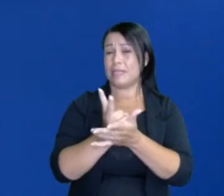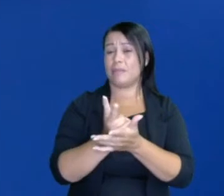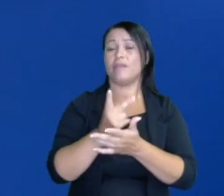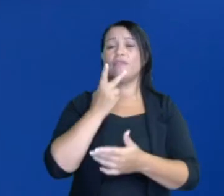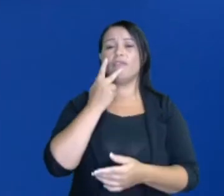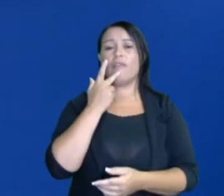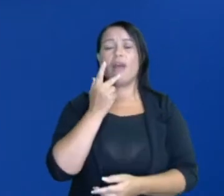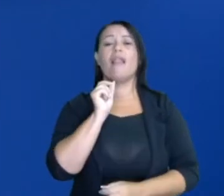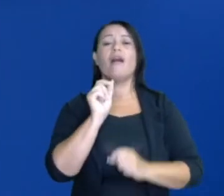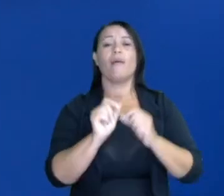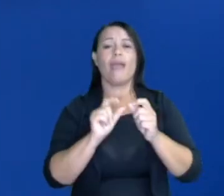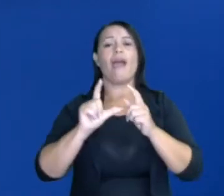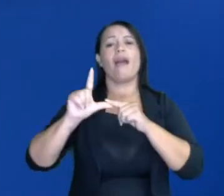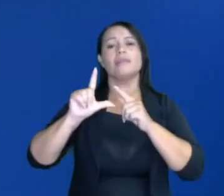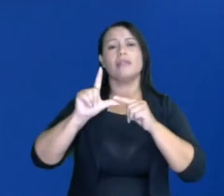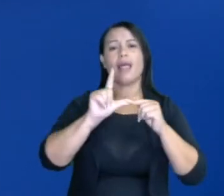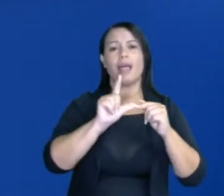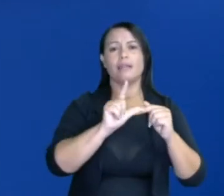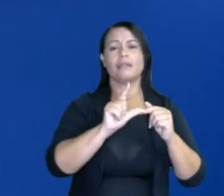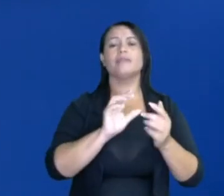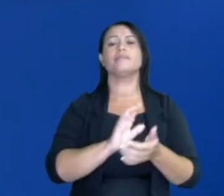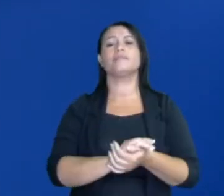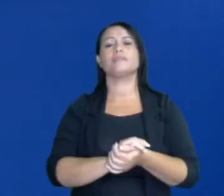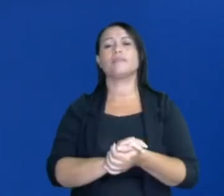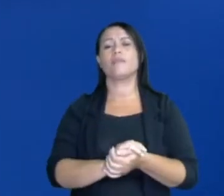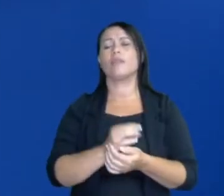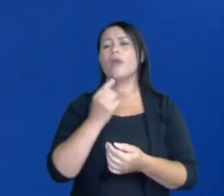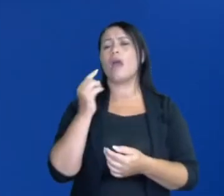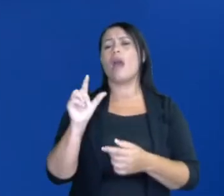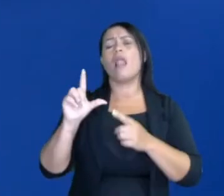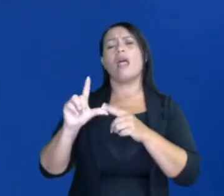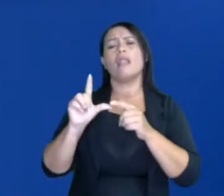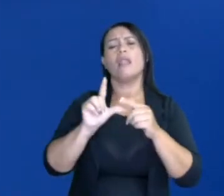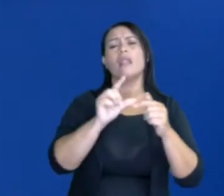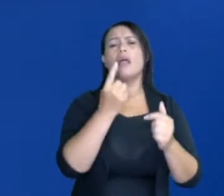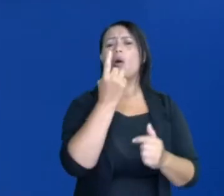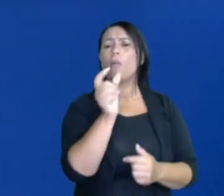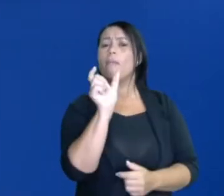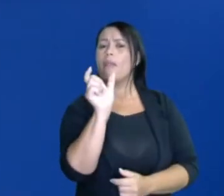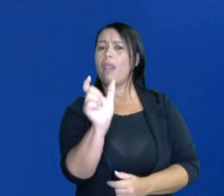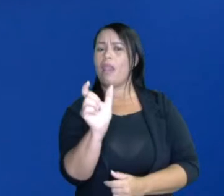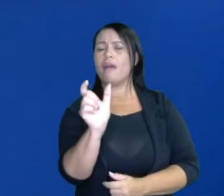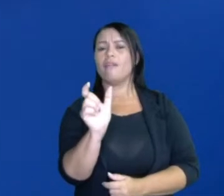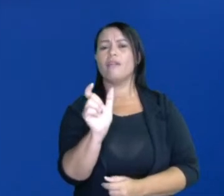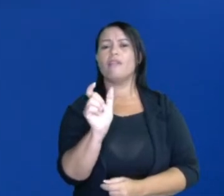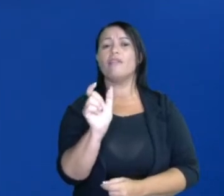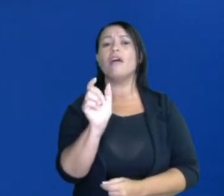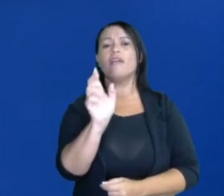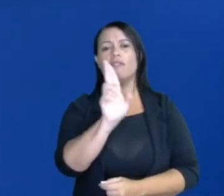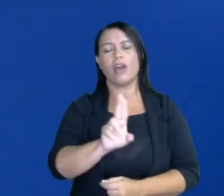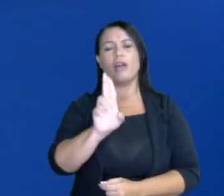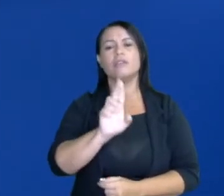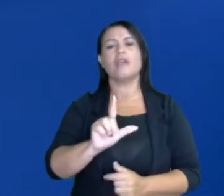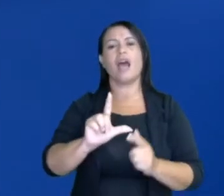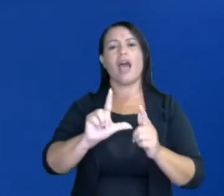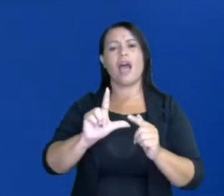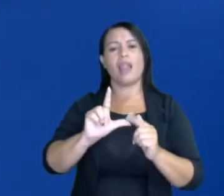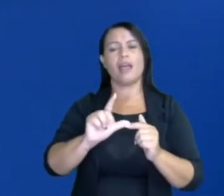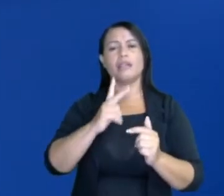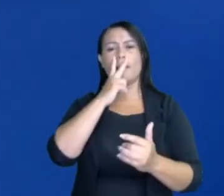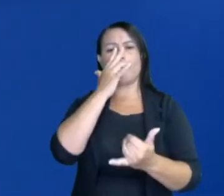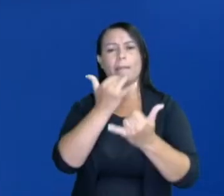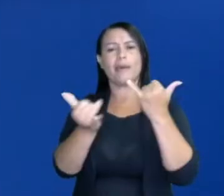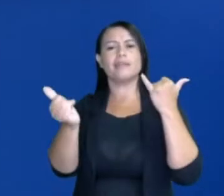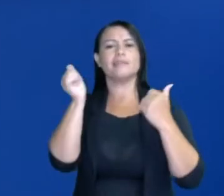soletrar, que em espanhol a gente diz deletrear uma palavra, a gente vai dizer a letra no feminino,